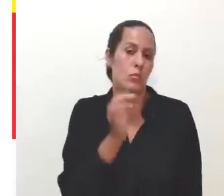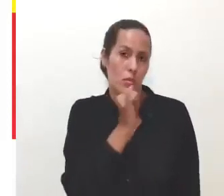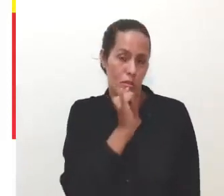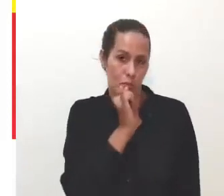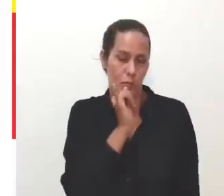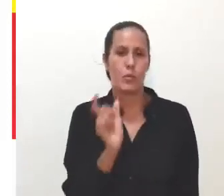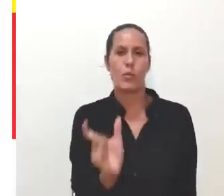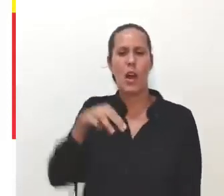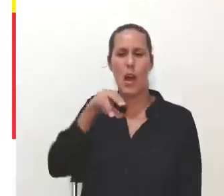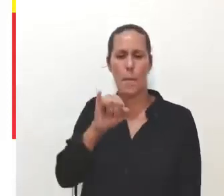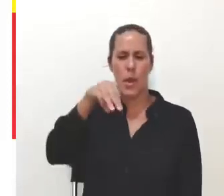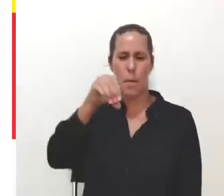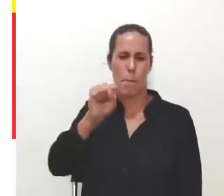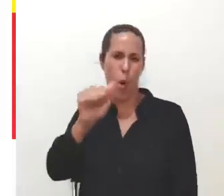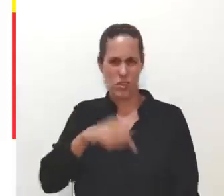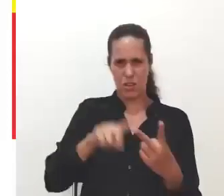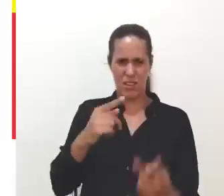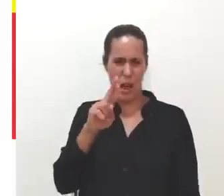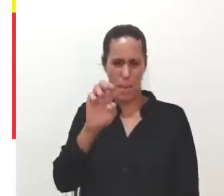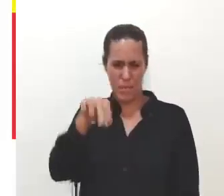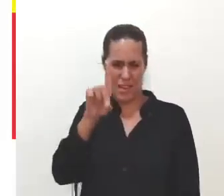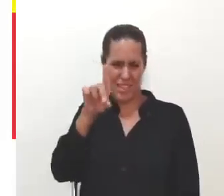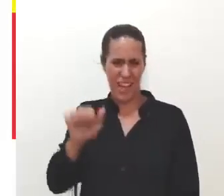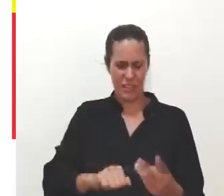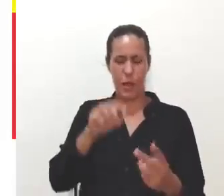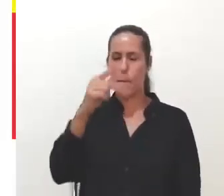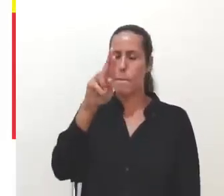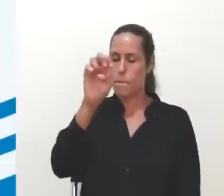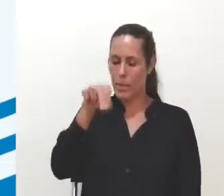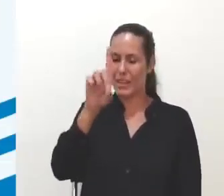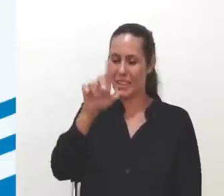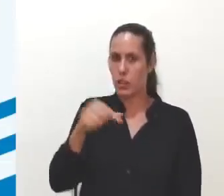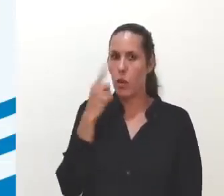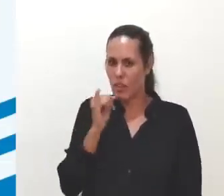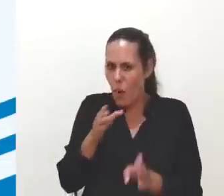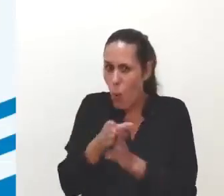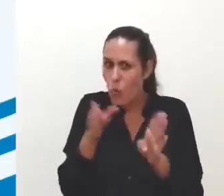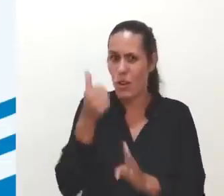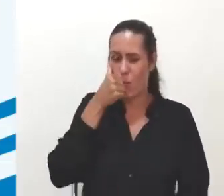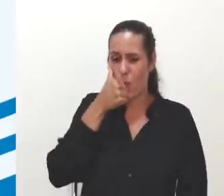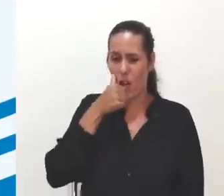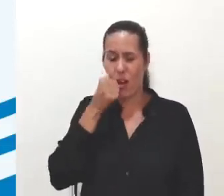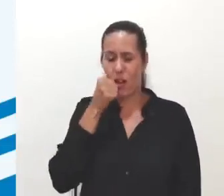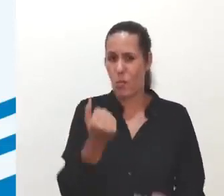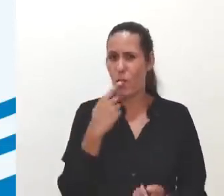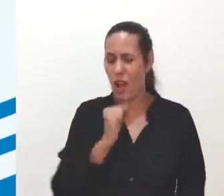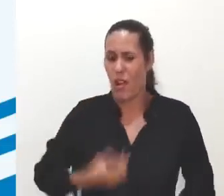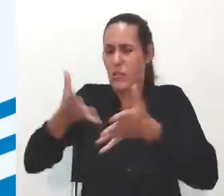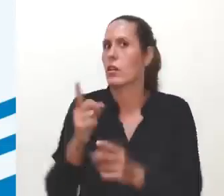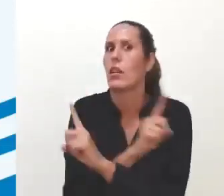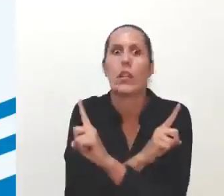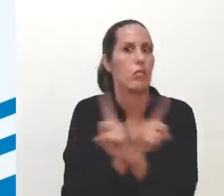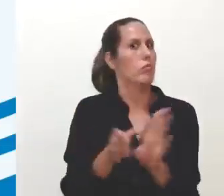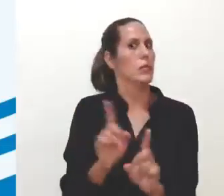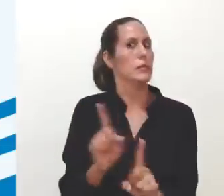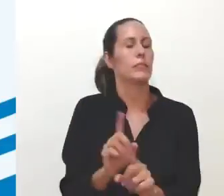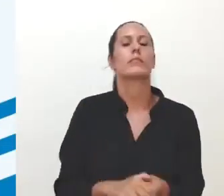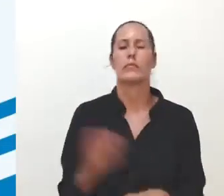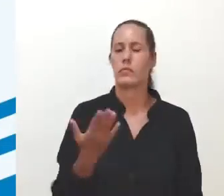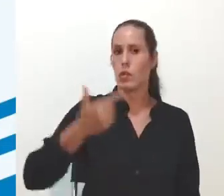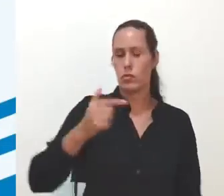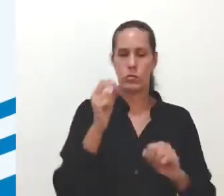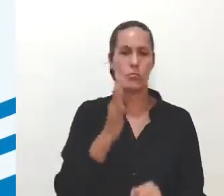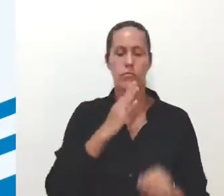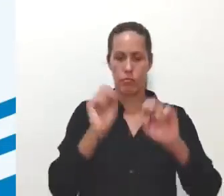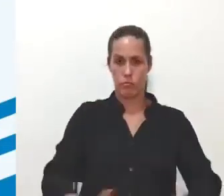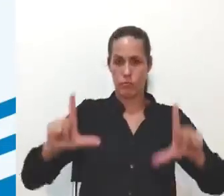exemplo, mimosa, prendada. Se quer um conselho, não diga isso para uma mulher. Então agora vamos para a segunda questão. Se liga